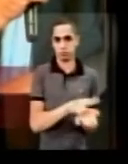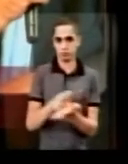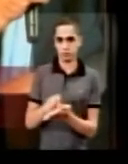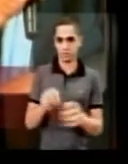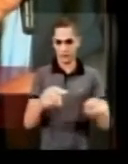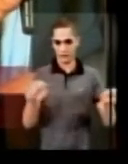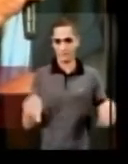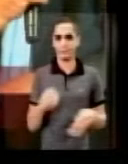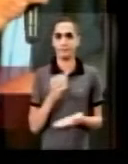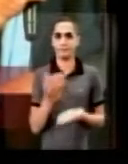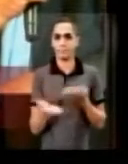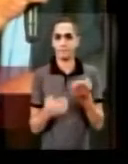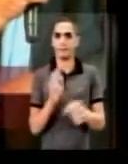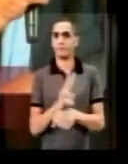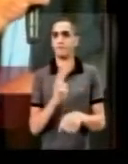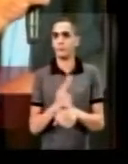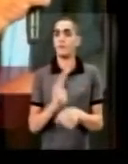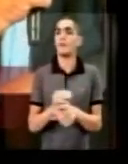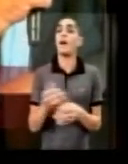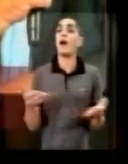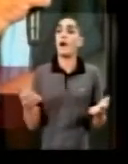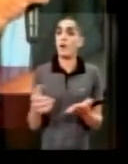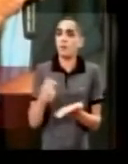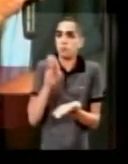Internados, nós temos